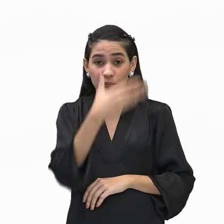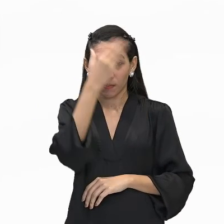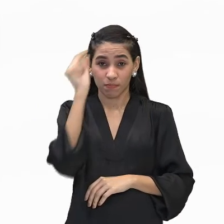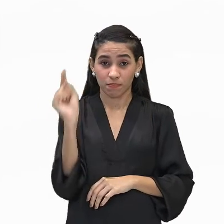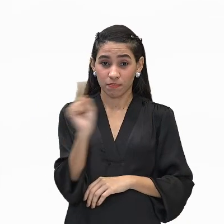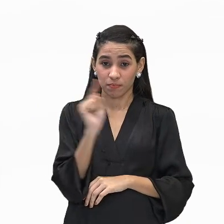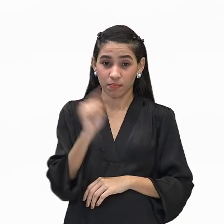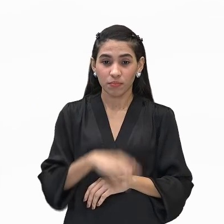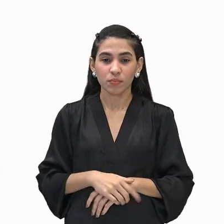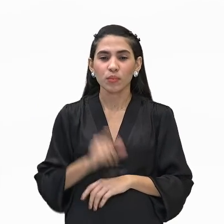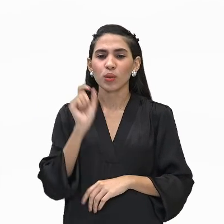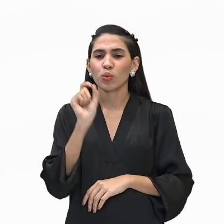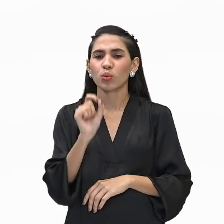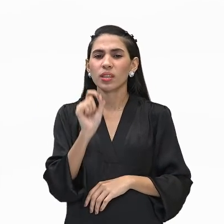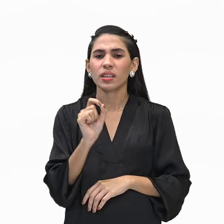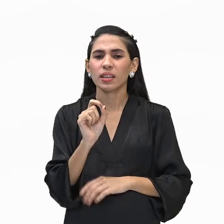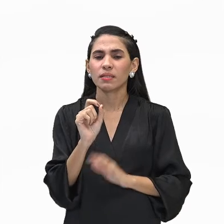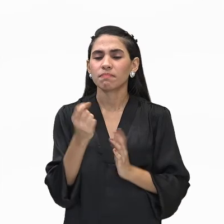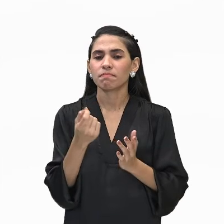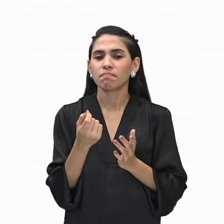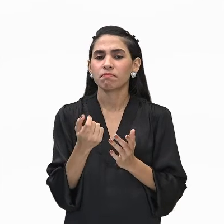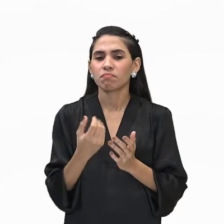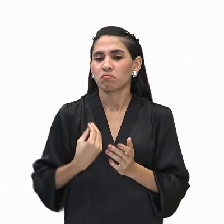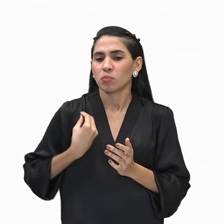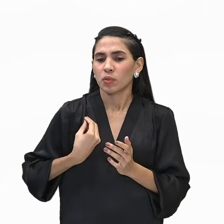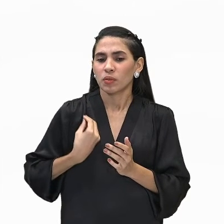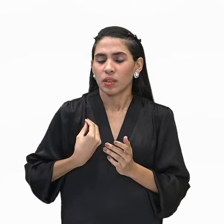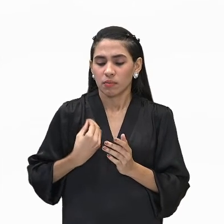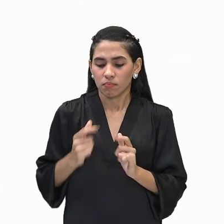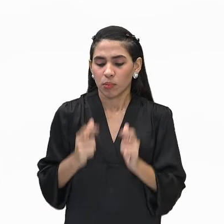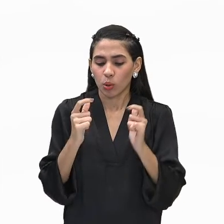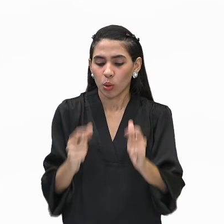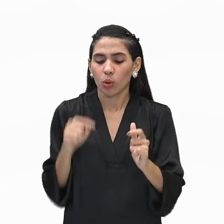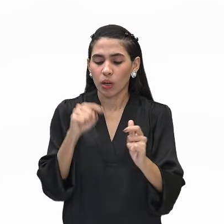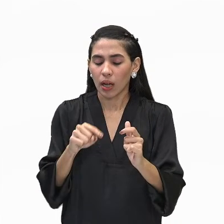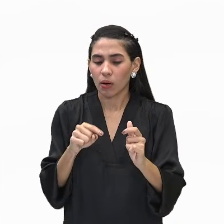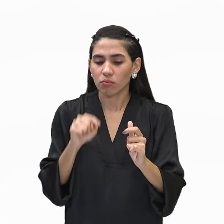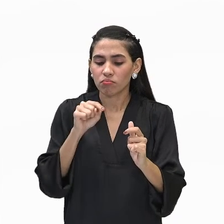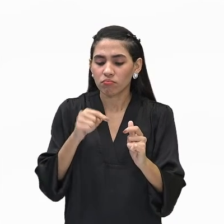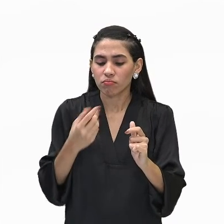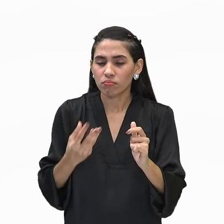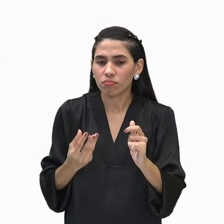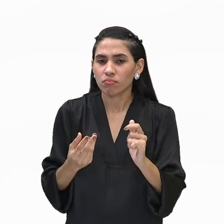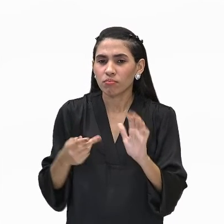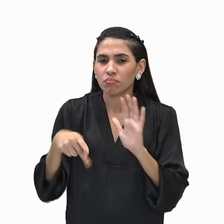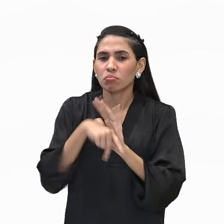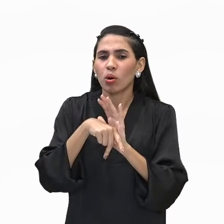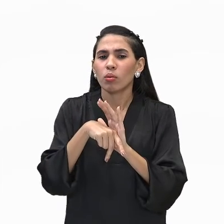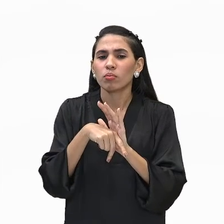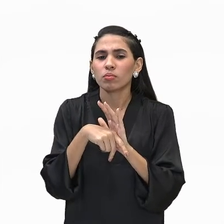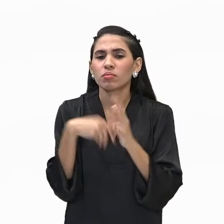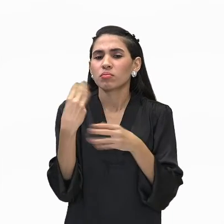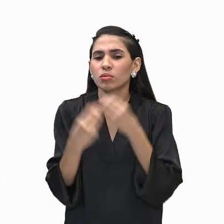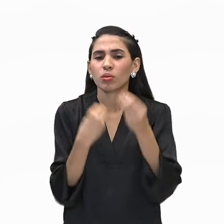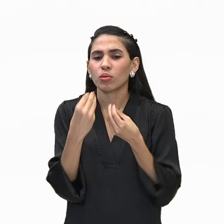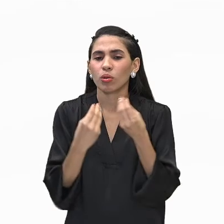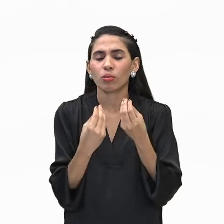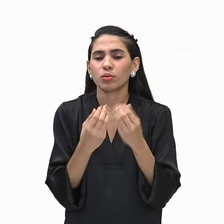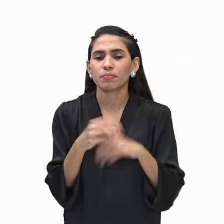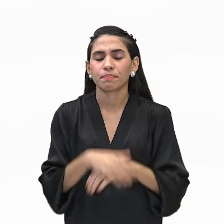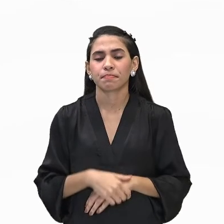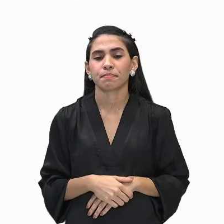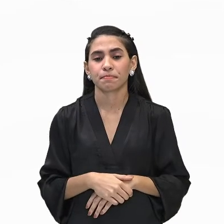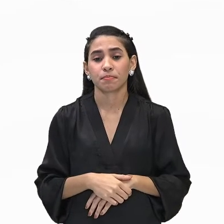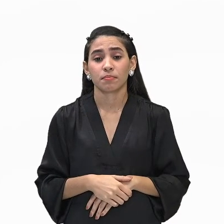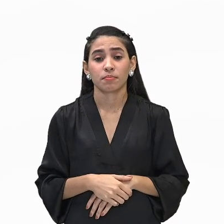esquecer. O que é pertencer a uma região e o que é pertencer a um local ou a uma comunidade?